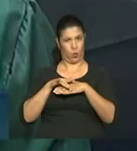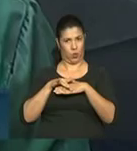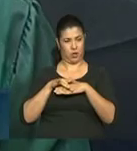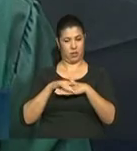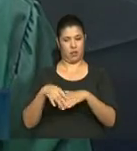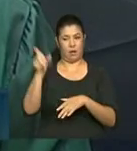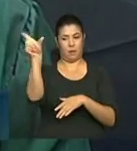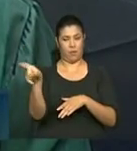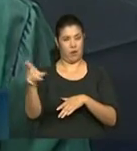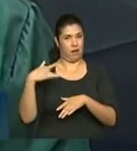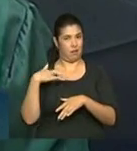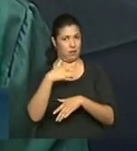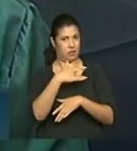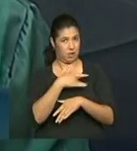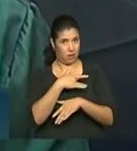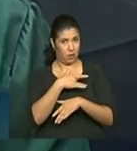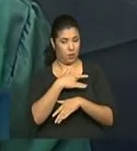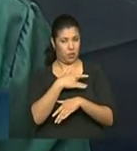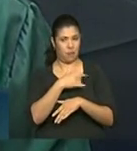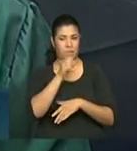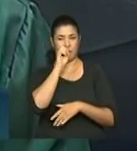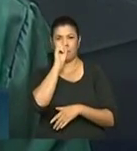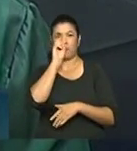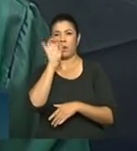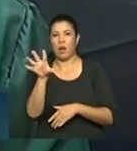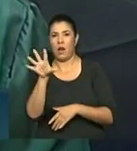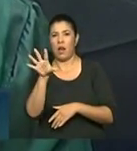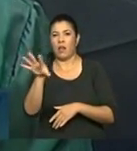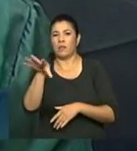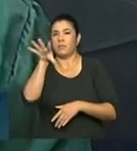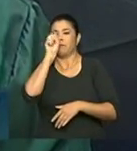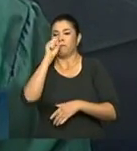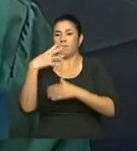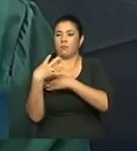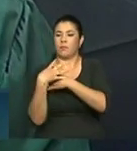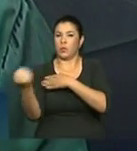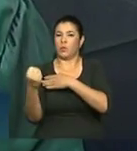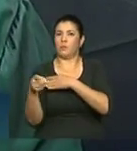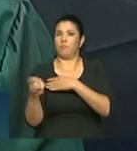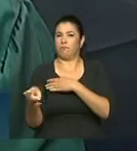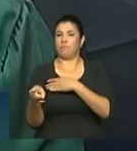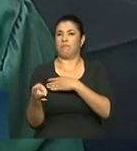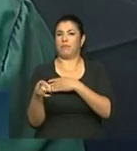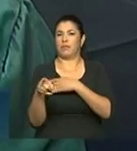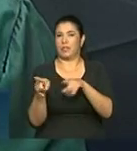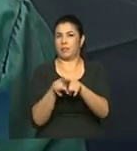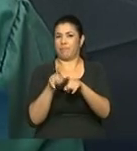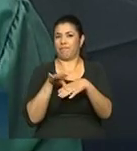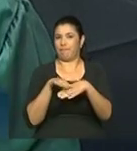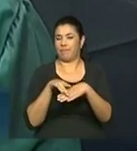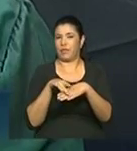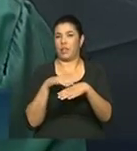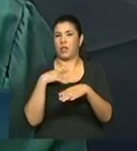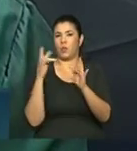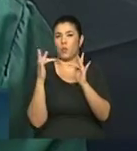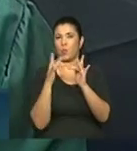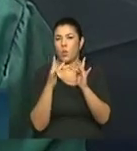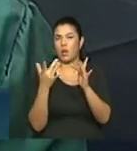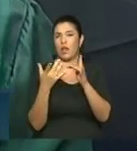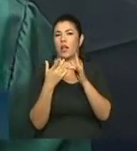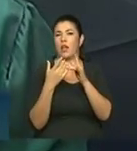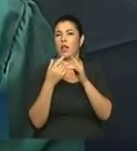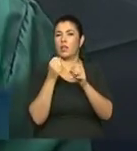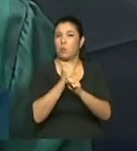para pessoa sadia pelas vias aéreas superiores, normalmente pessoas que convivem por longo tempo, espaços